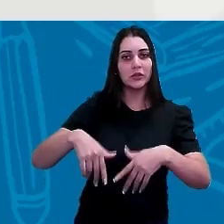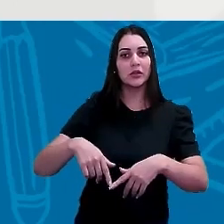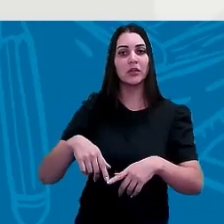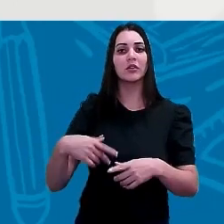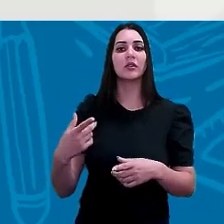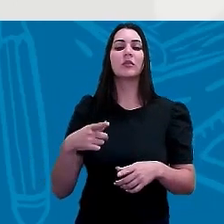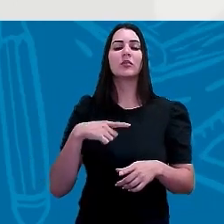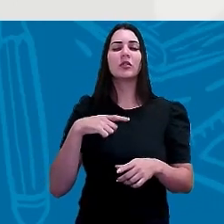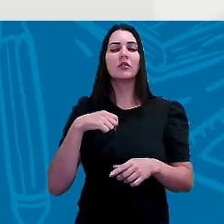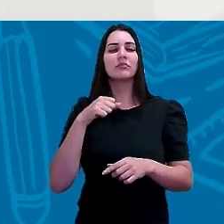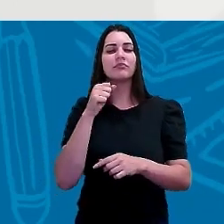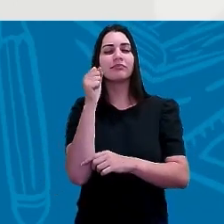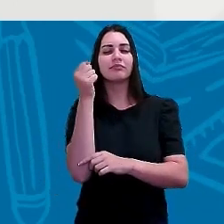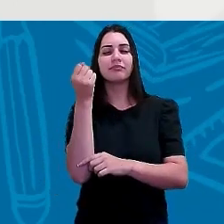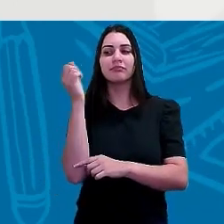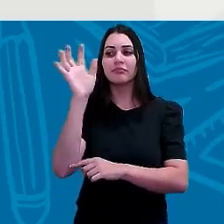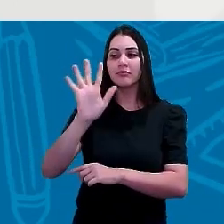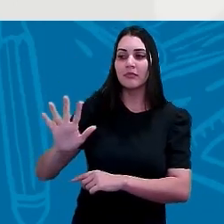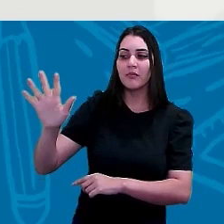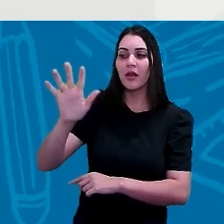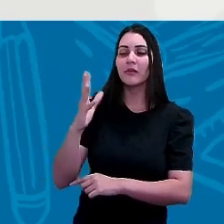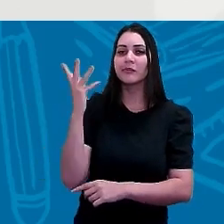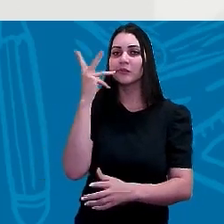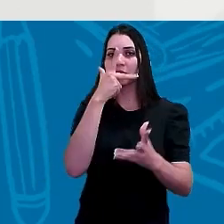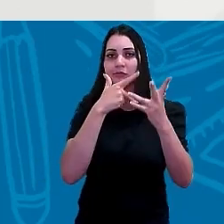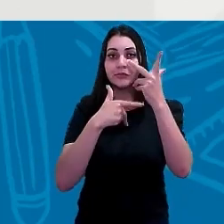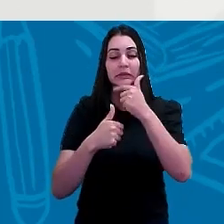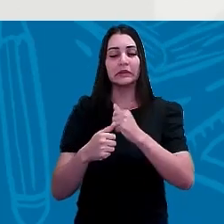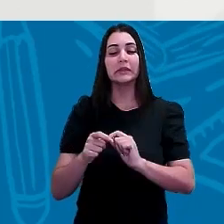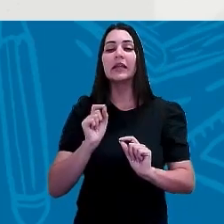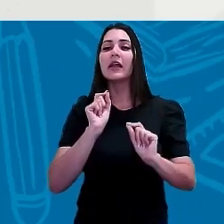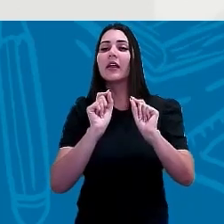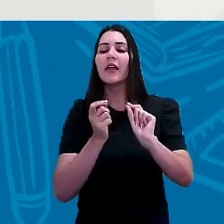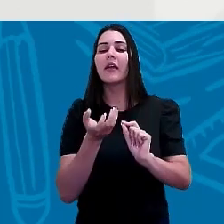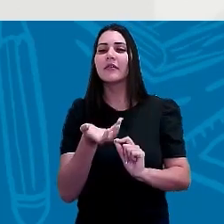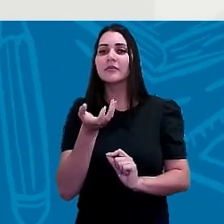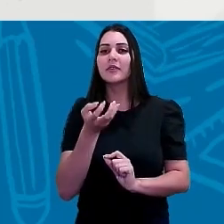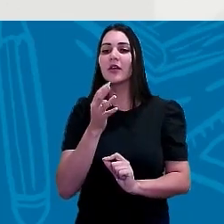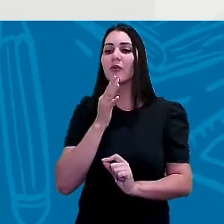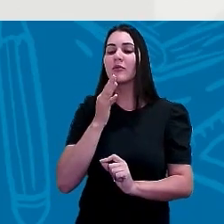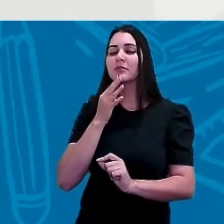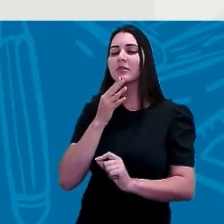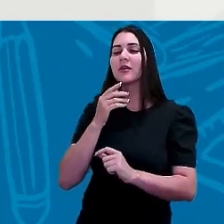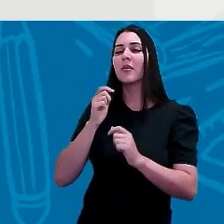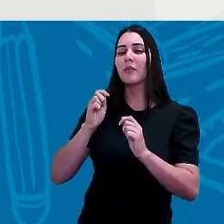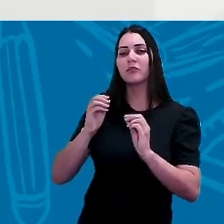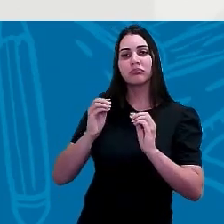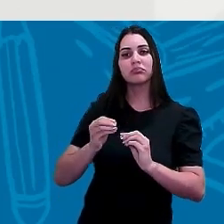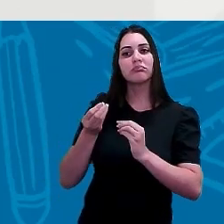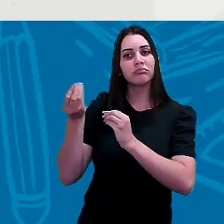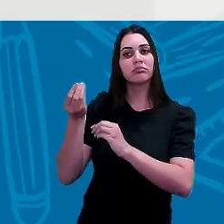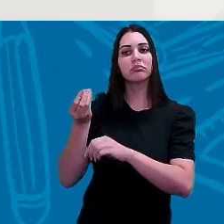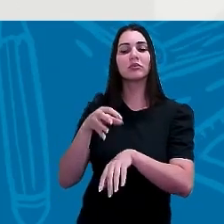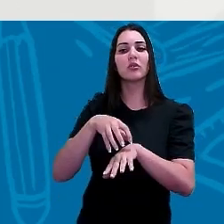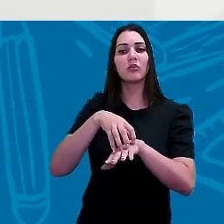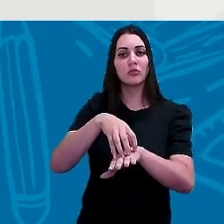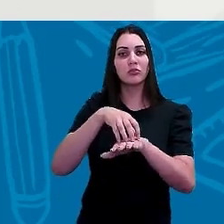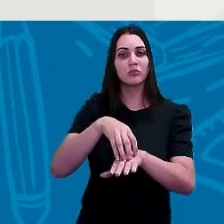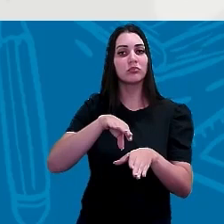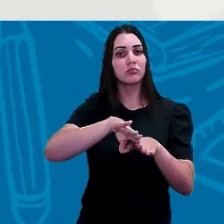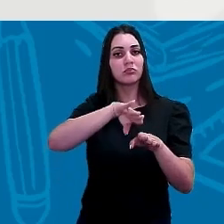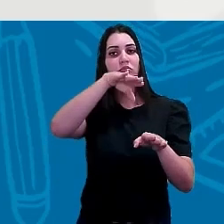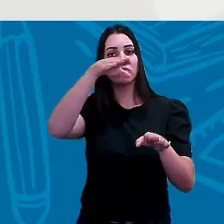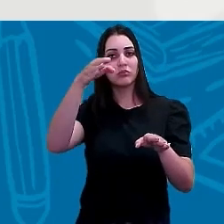e uma bela paisagem, tá certo? Então, quem quiser conhecer, fica aí o nosso ponto turístico, né? O Monte das